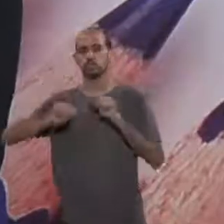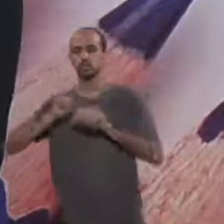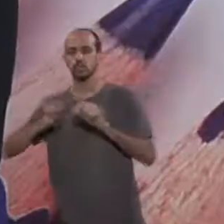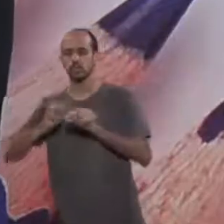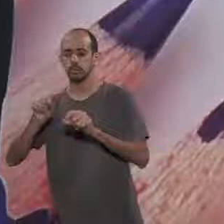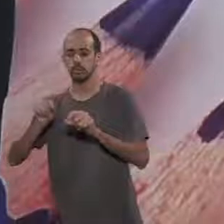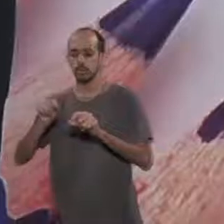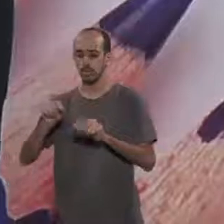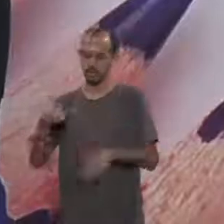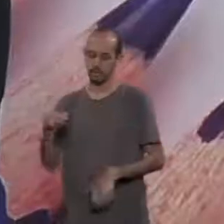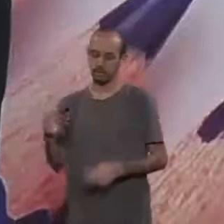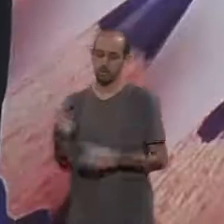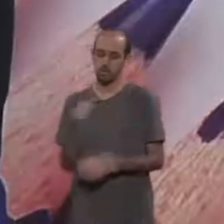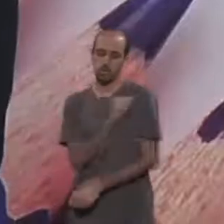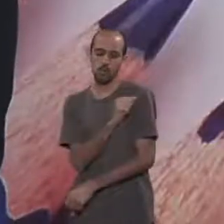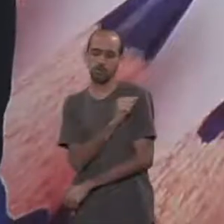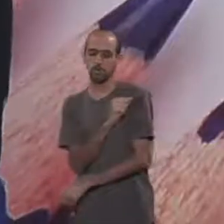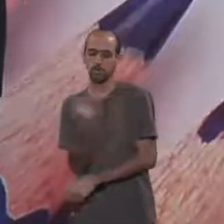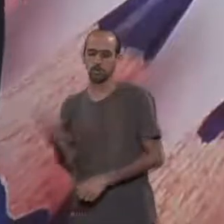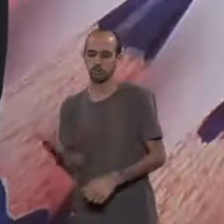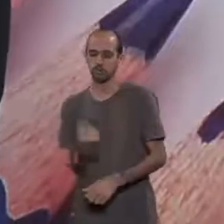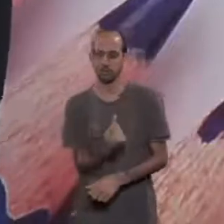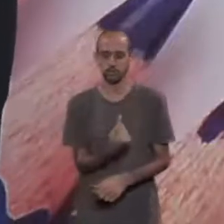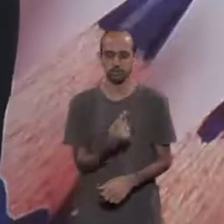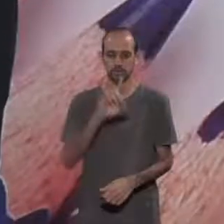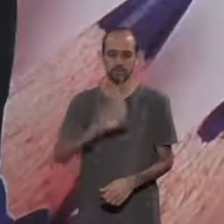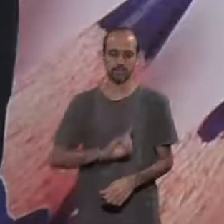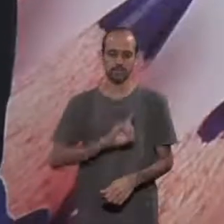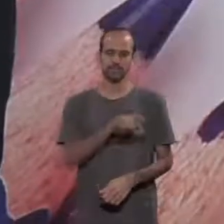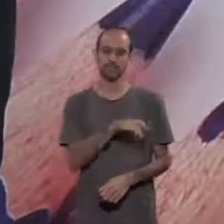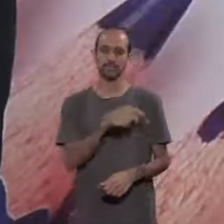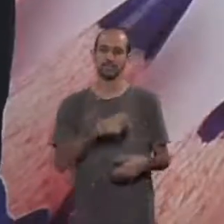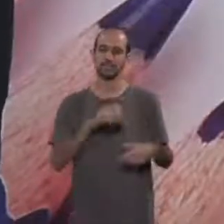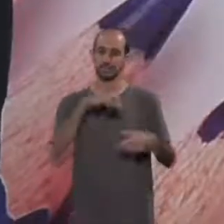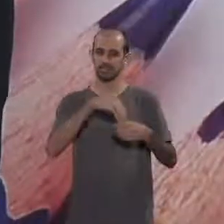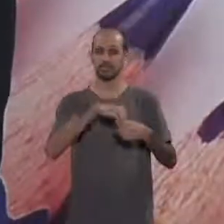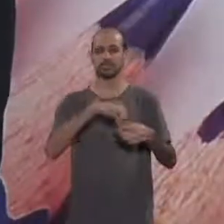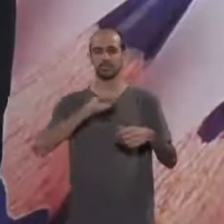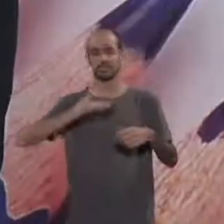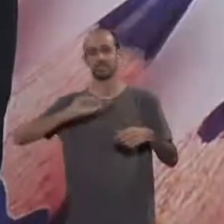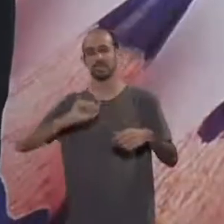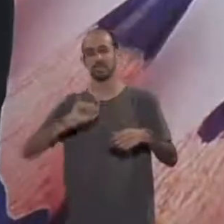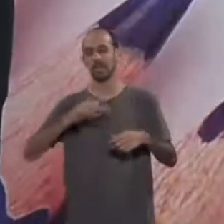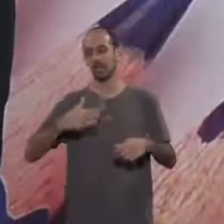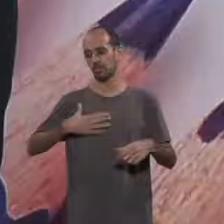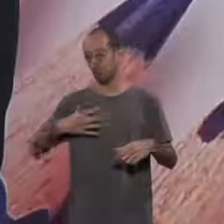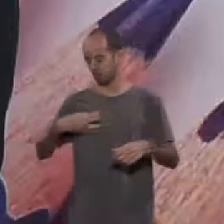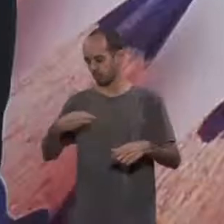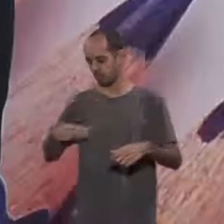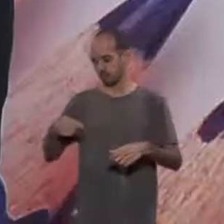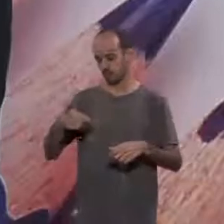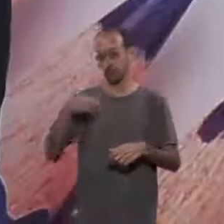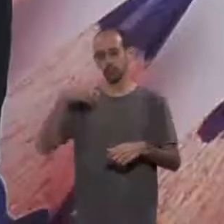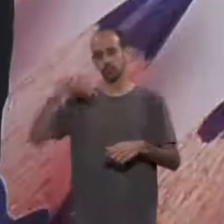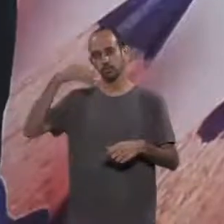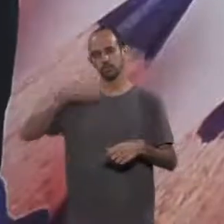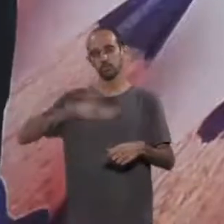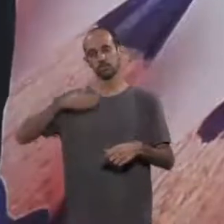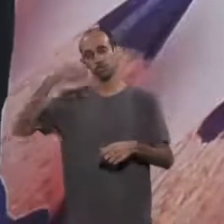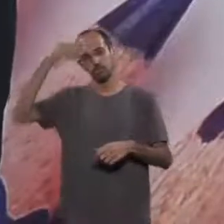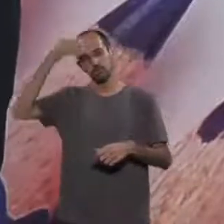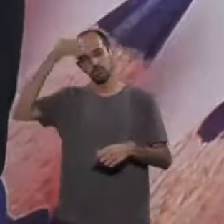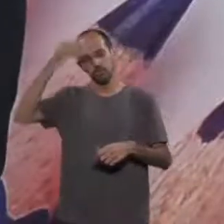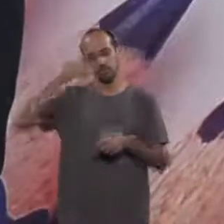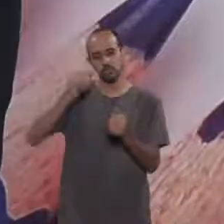a ter um aluno com qualquer tipo de deficiência na sala de aula, por exemplo, com um filho ou com um sobrinho,